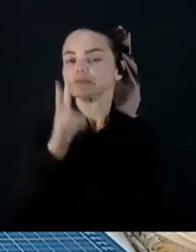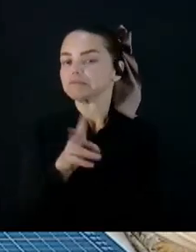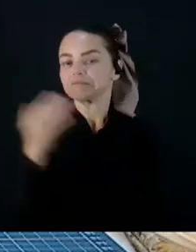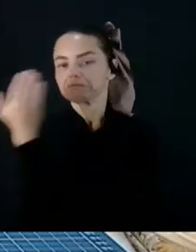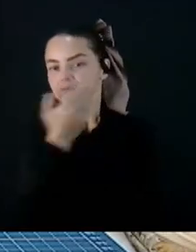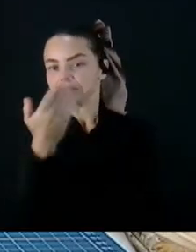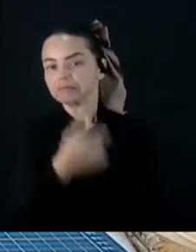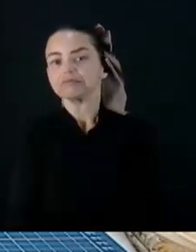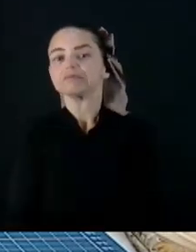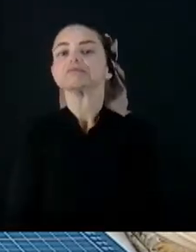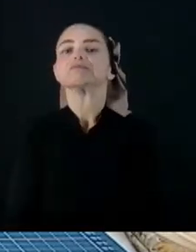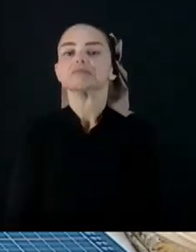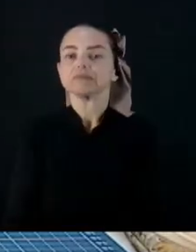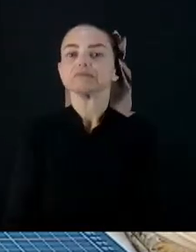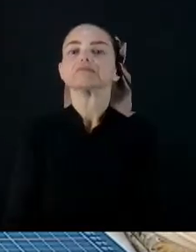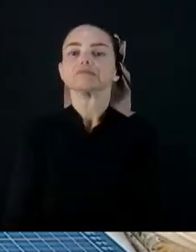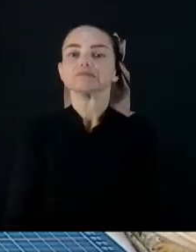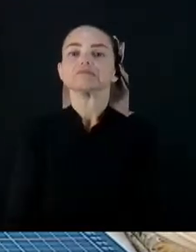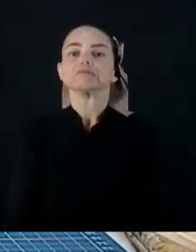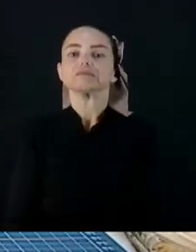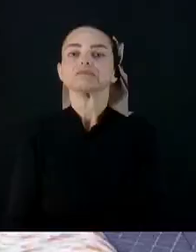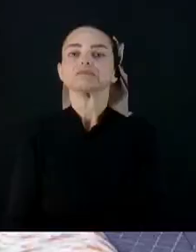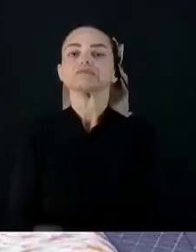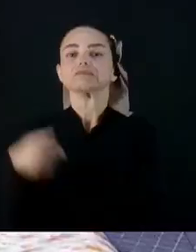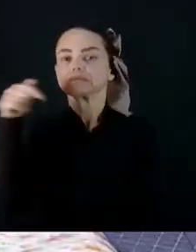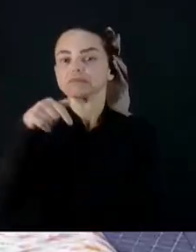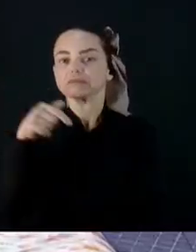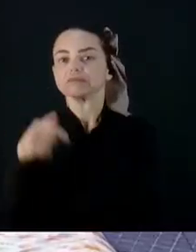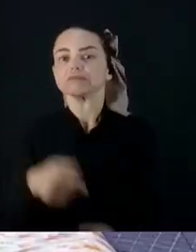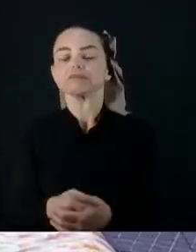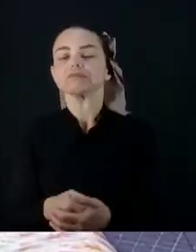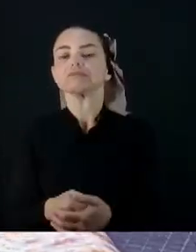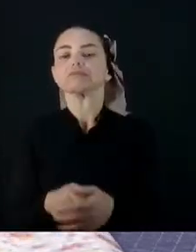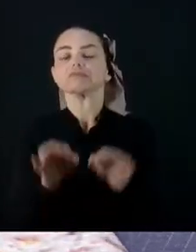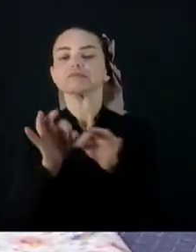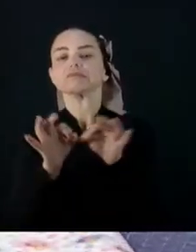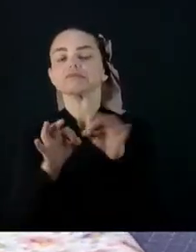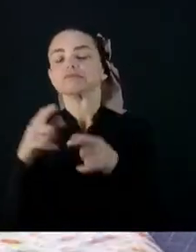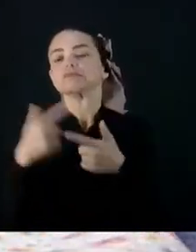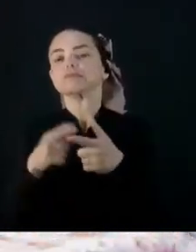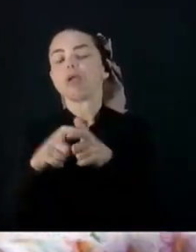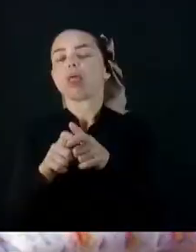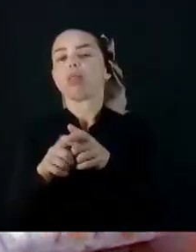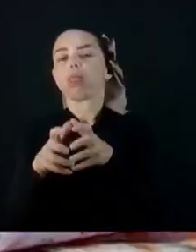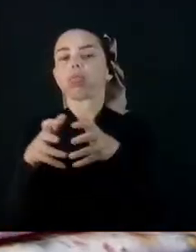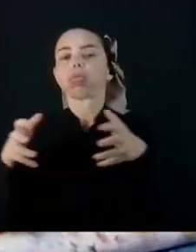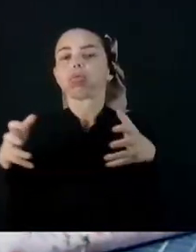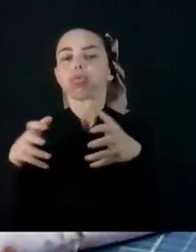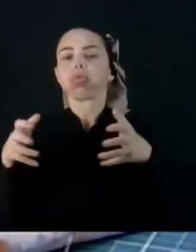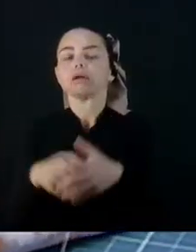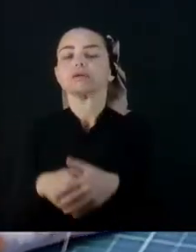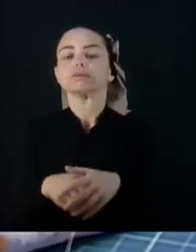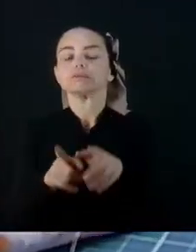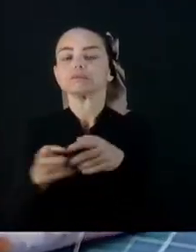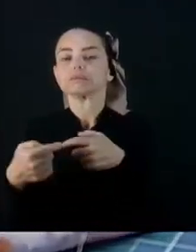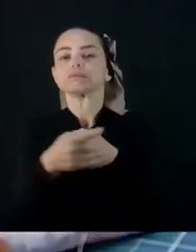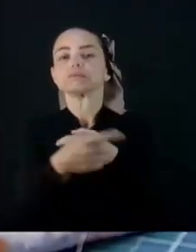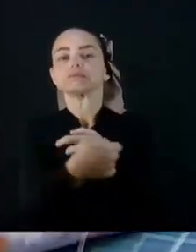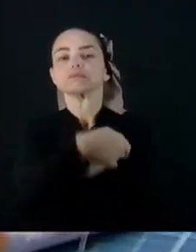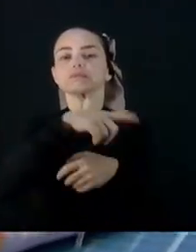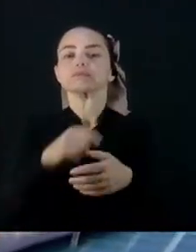Dá um frufruzinho charme em a cima, mais, né? Aqui eu tô fazendo essa... porque tá tão largo. Às vezes você pode passar um cordão mais largo, né? Pode